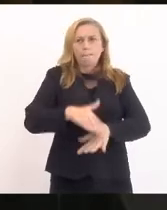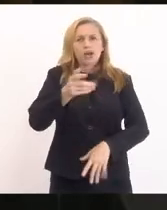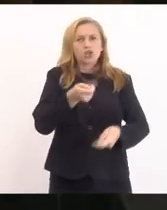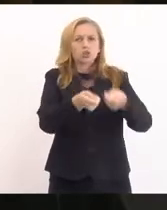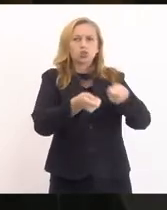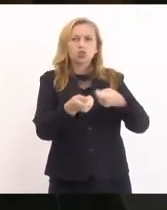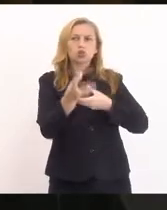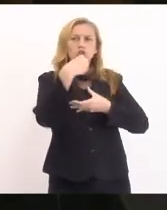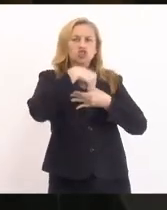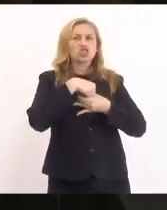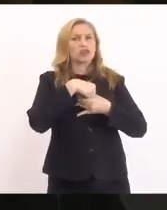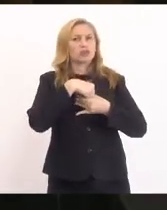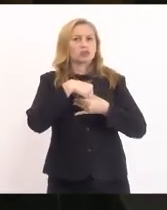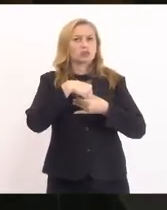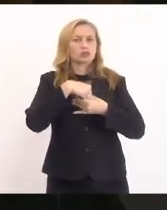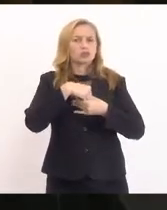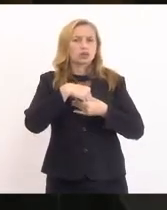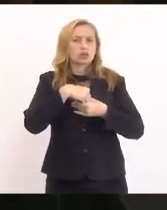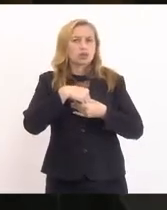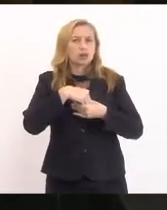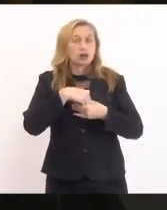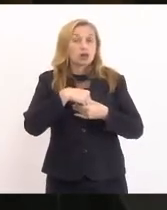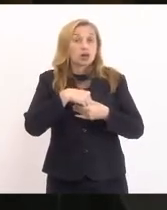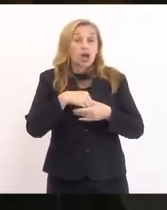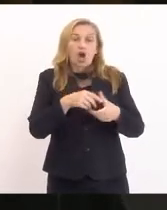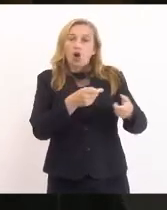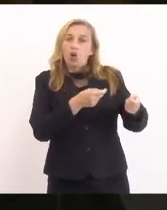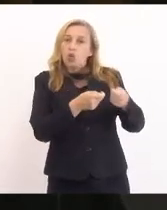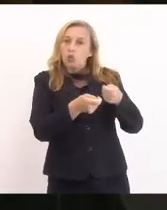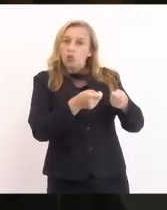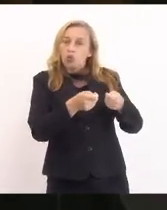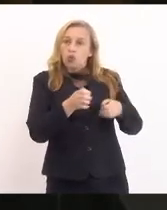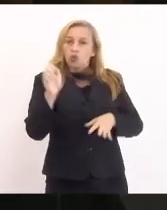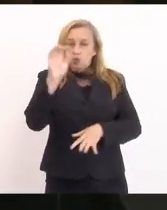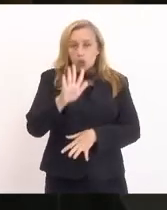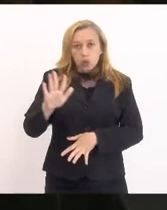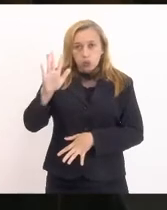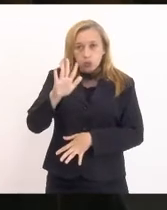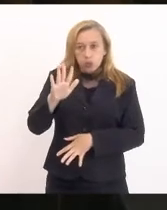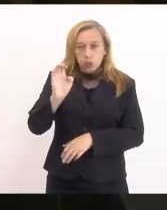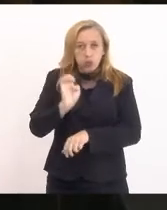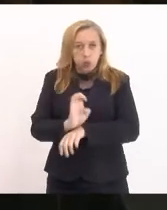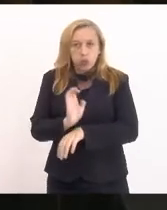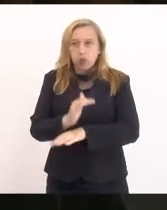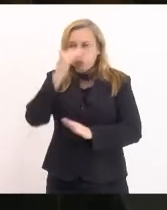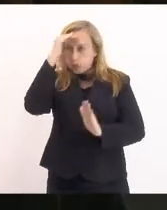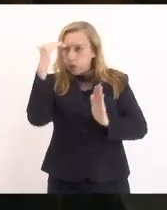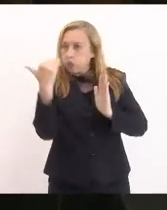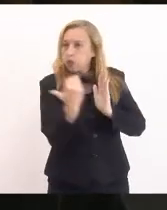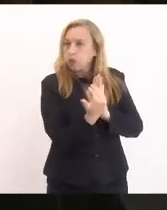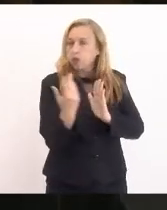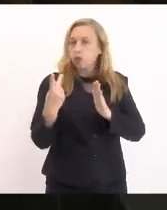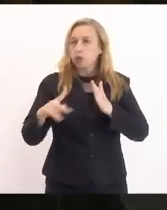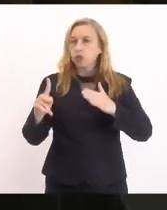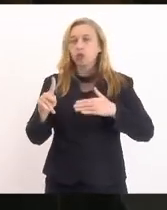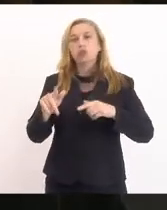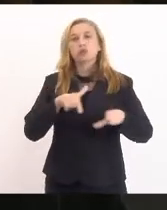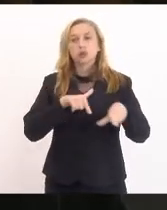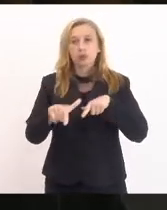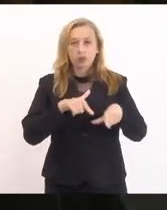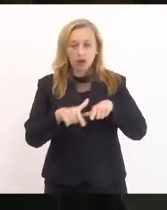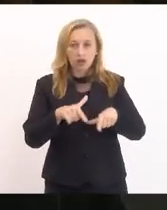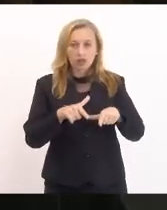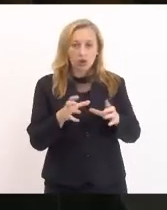controles internos. A Controladoria Geral do Estado cumpriu o seu papel, que é o órgão